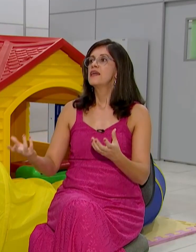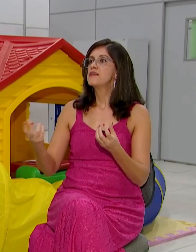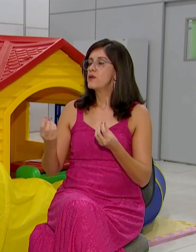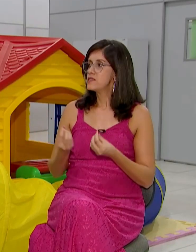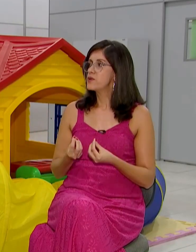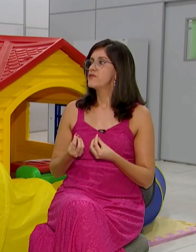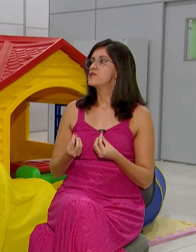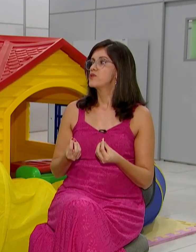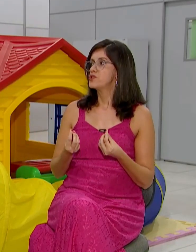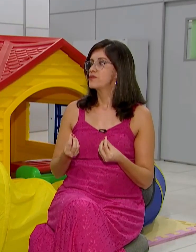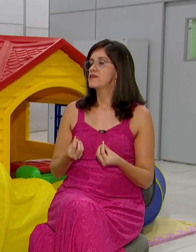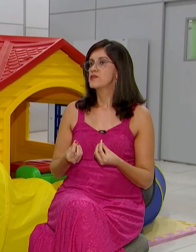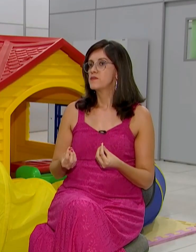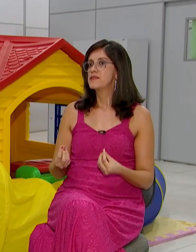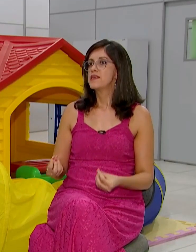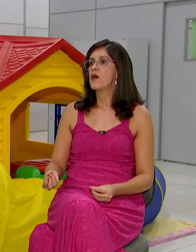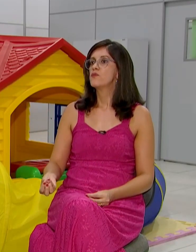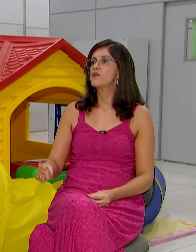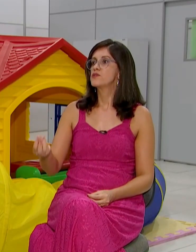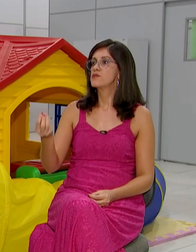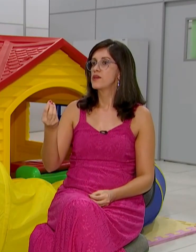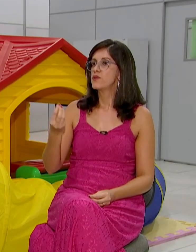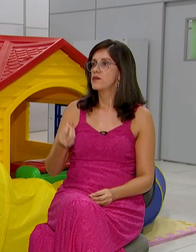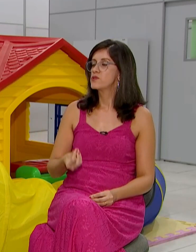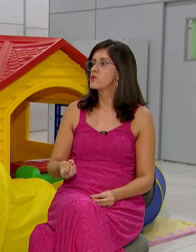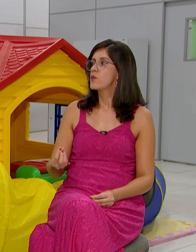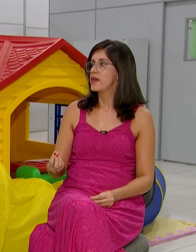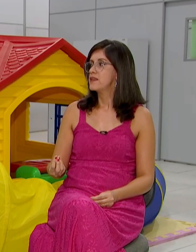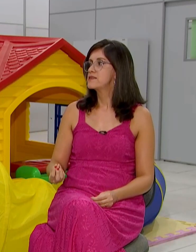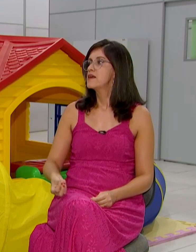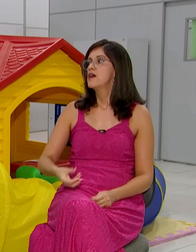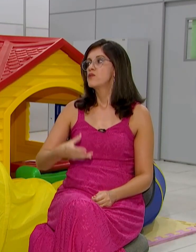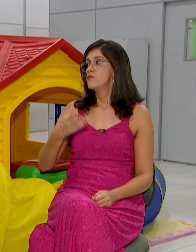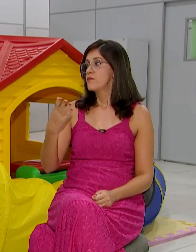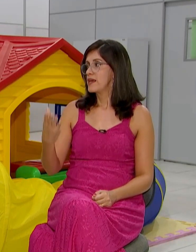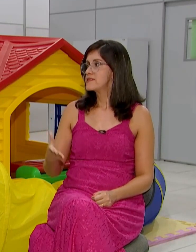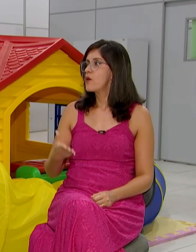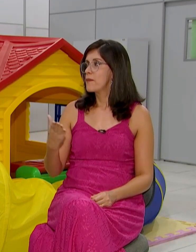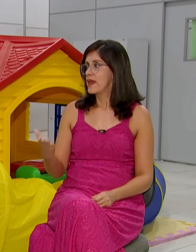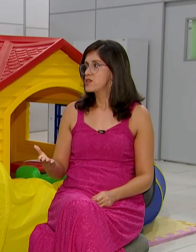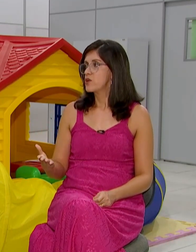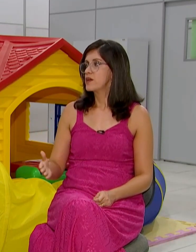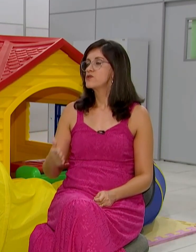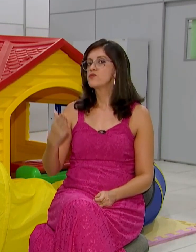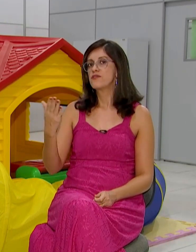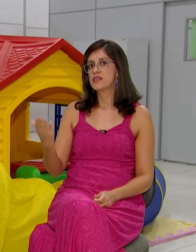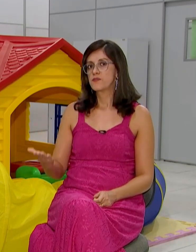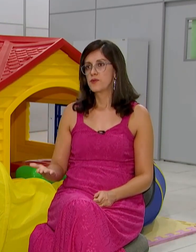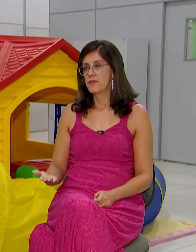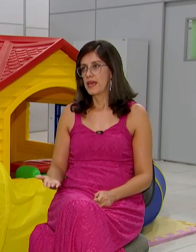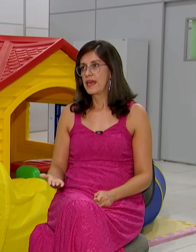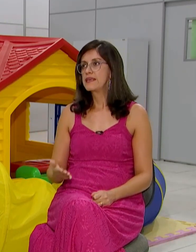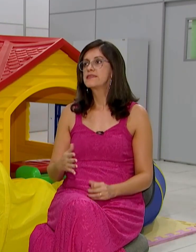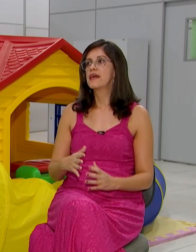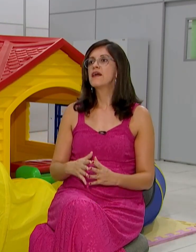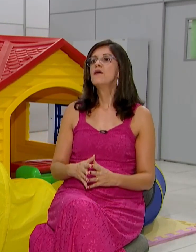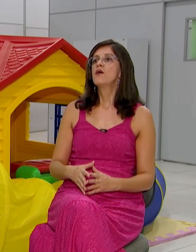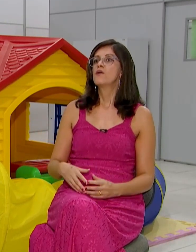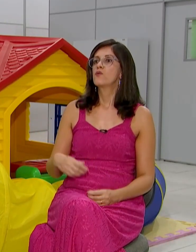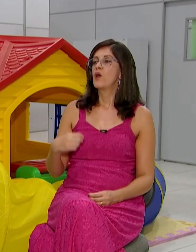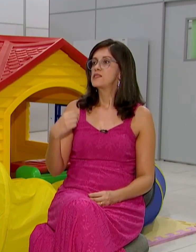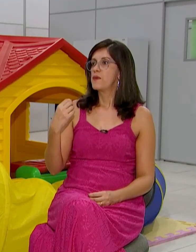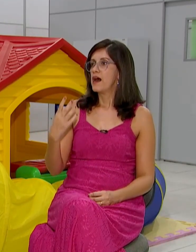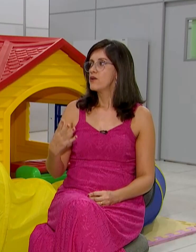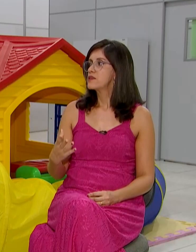intersetoriais. Então, esse professor de educação especial, nós nos reunimos com eles mensalmente, ao menos uma vez por mês,